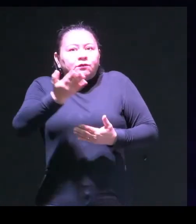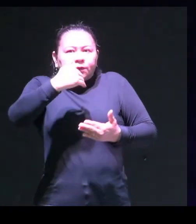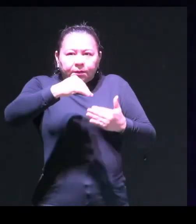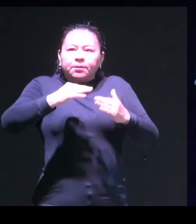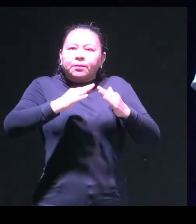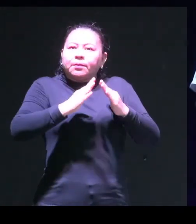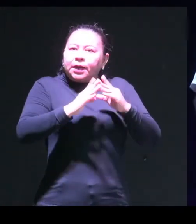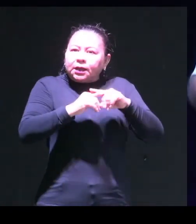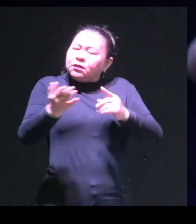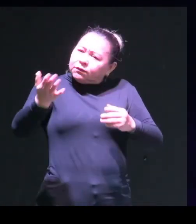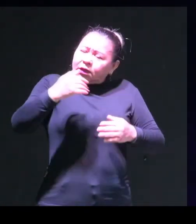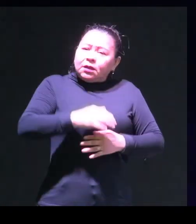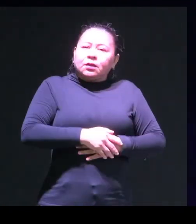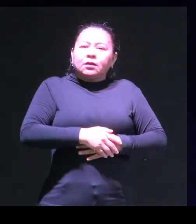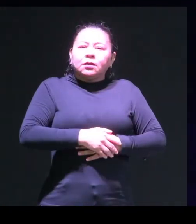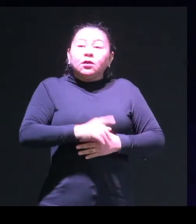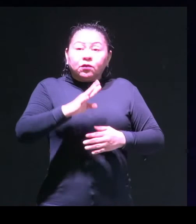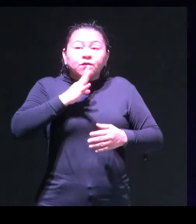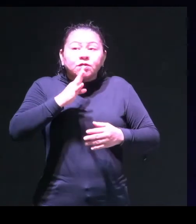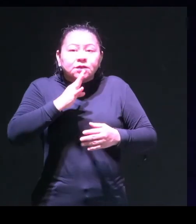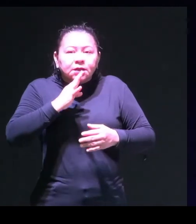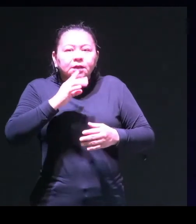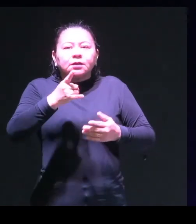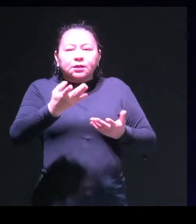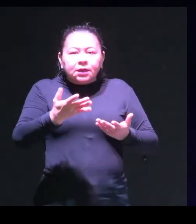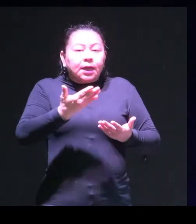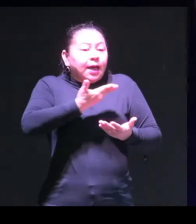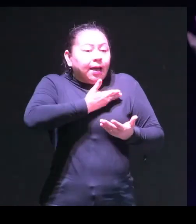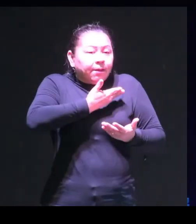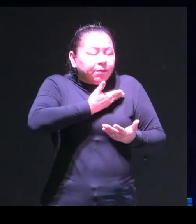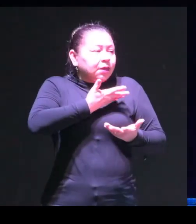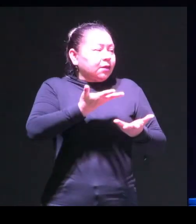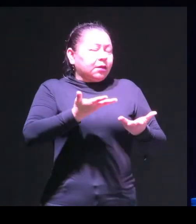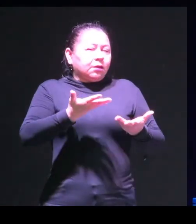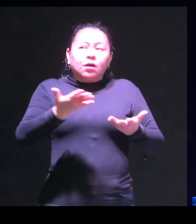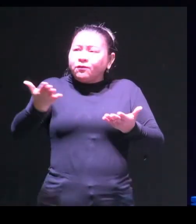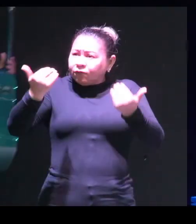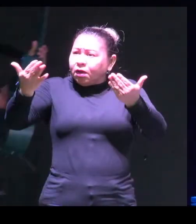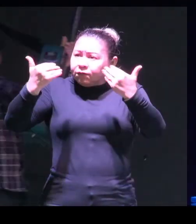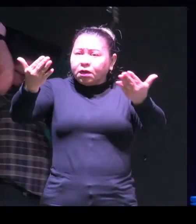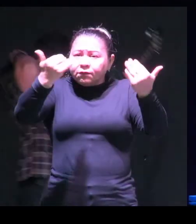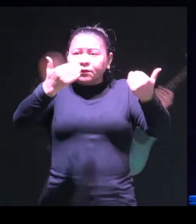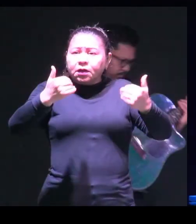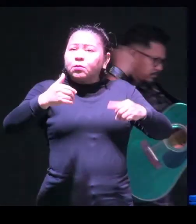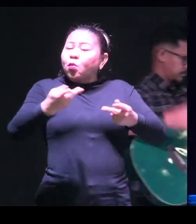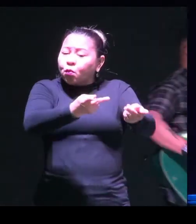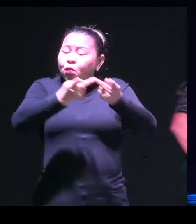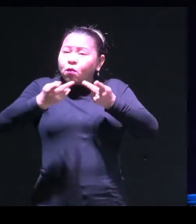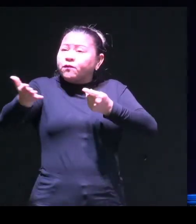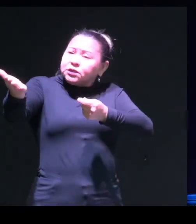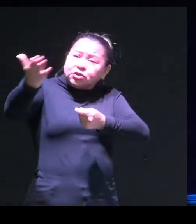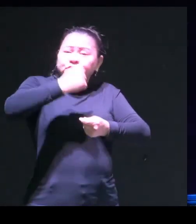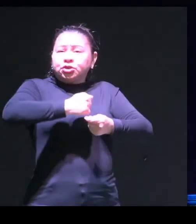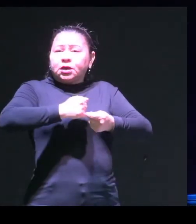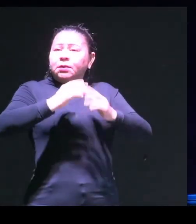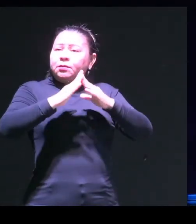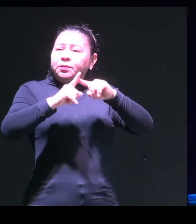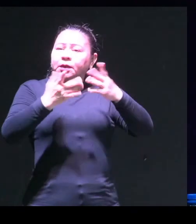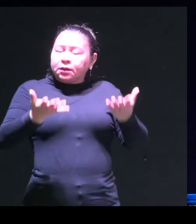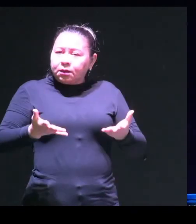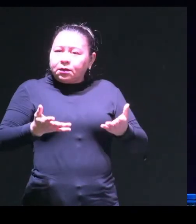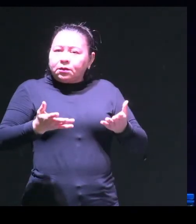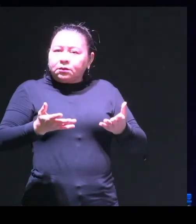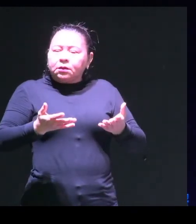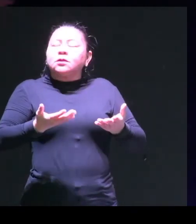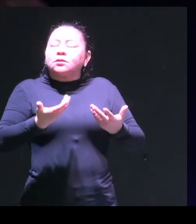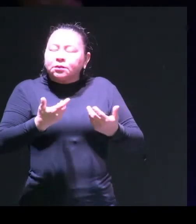seu próximo. Você que conhece ele, você que é amigo dele, diga, meu irmão, vamos lá, eu passei para te levar, vamos conversar. Sabe, admoe-se